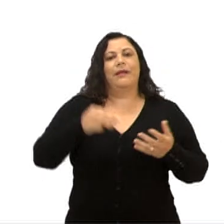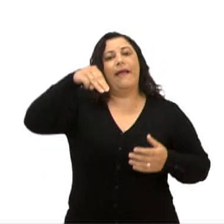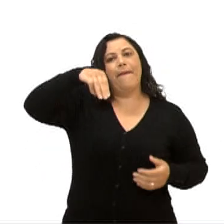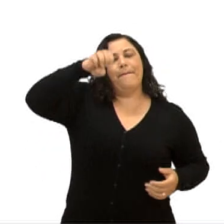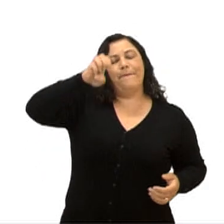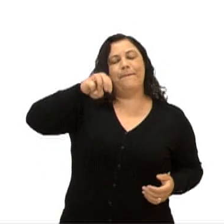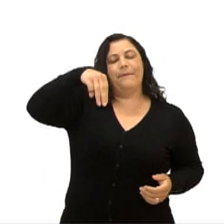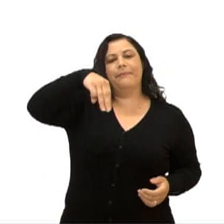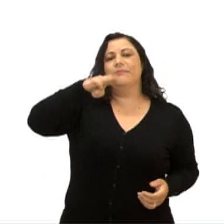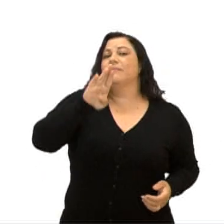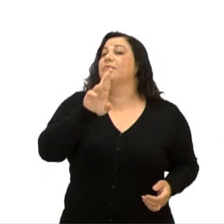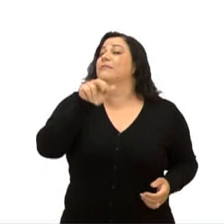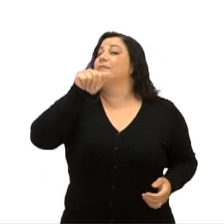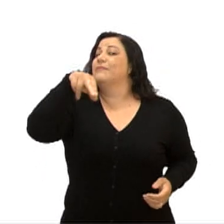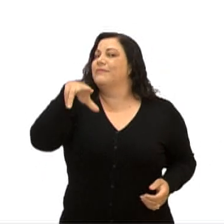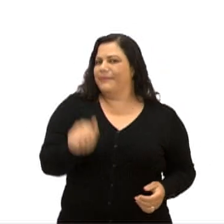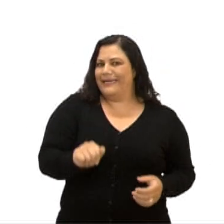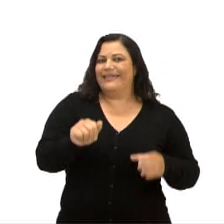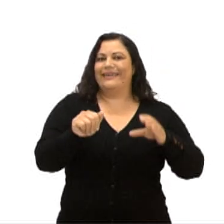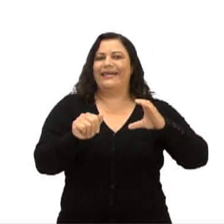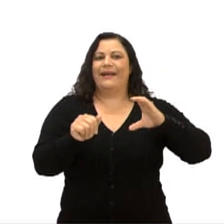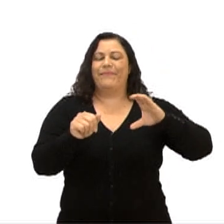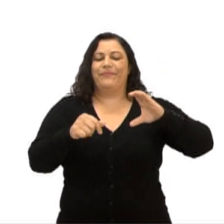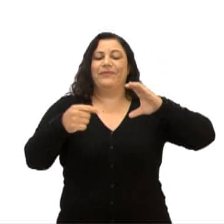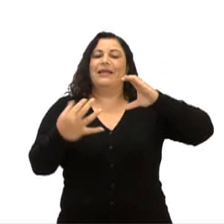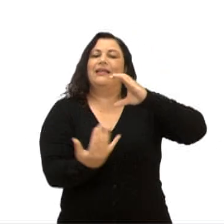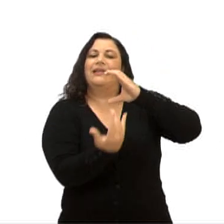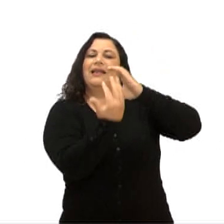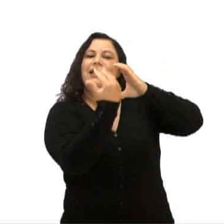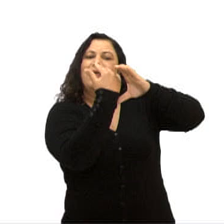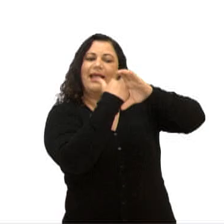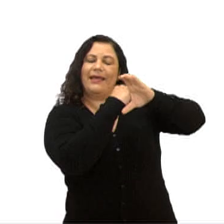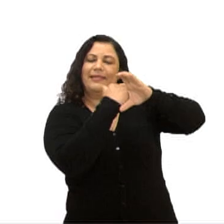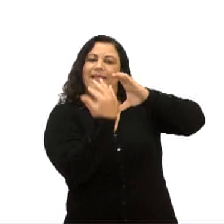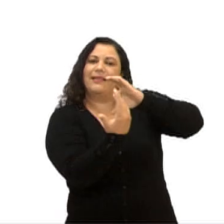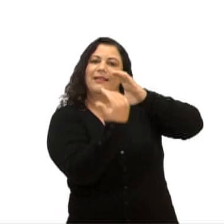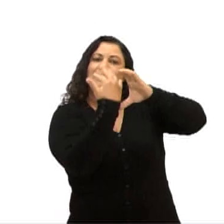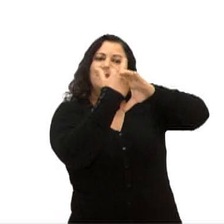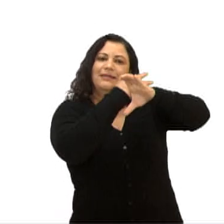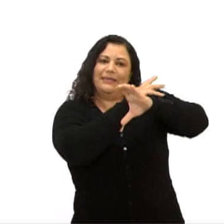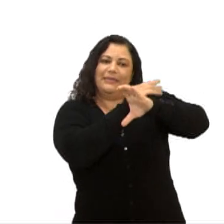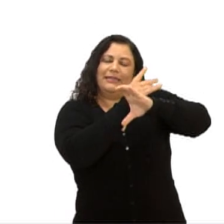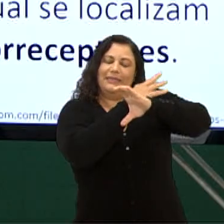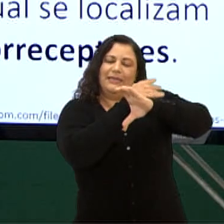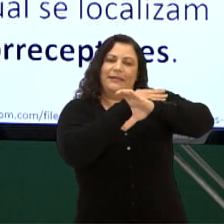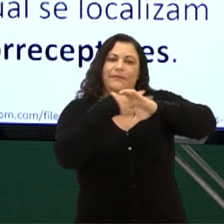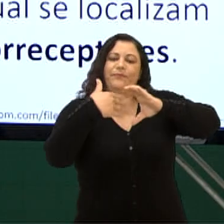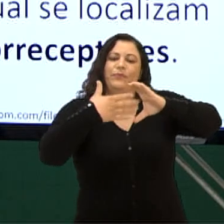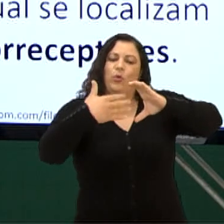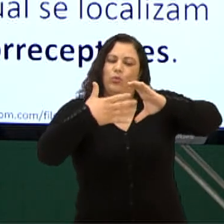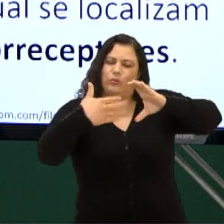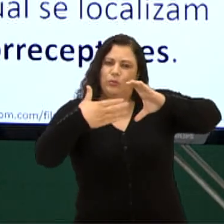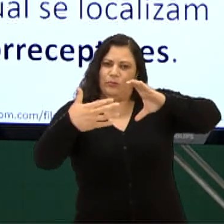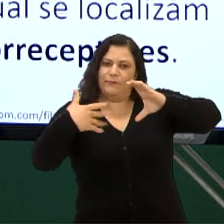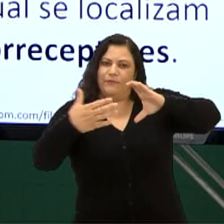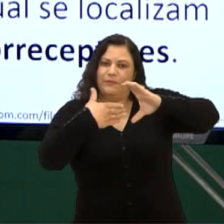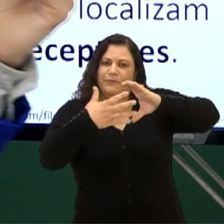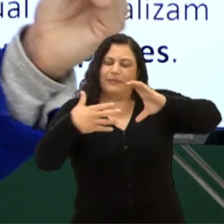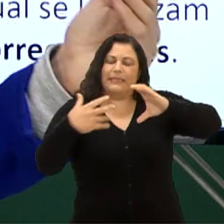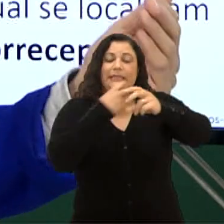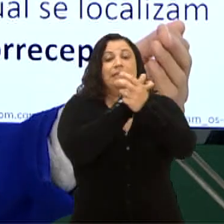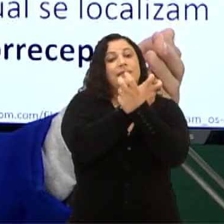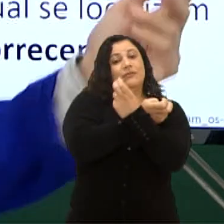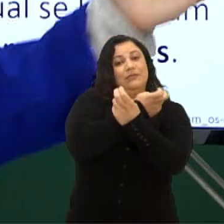a orelha interna, né? Eles vão para a orelha interna. Então, quando eu tenho a vibração desses três ossinhos, eles